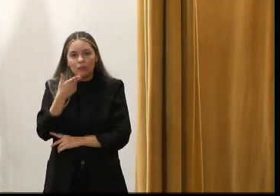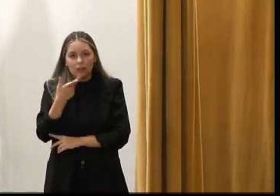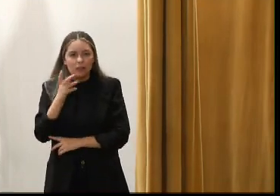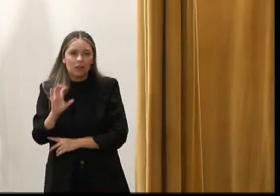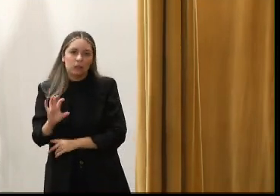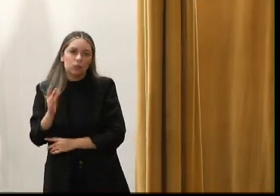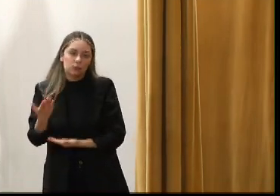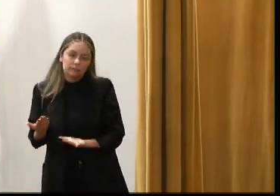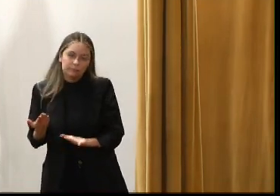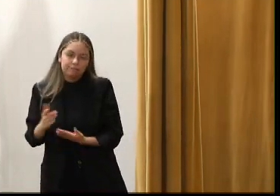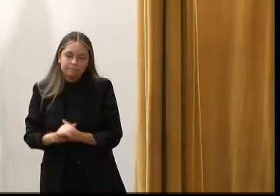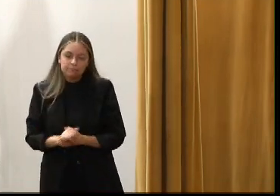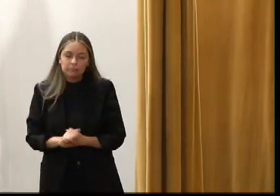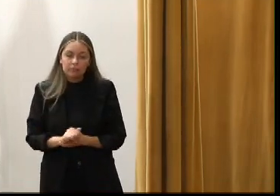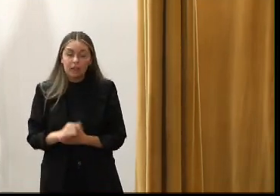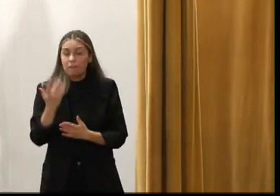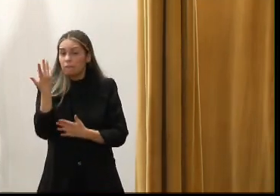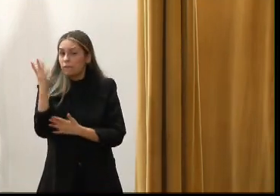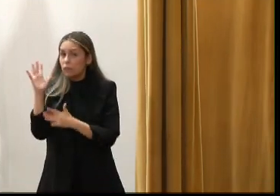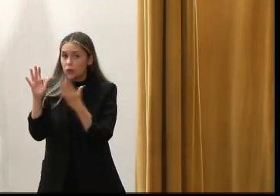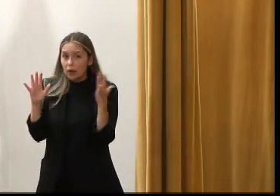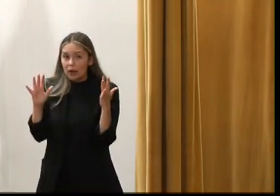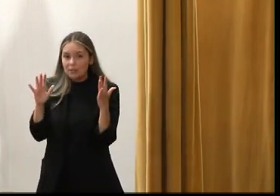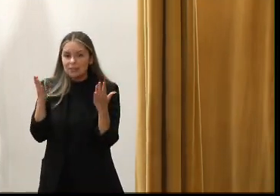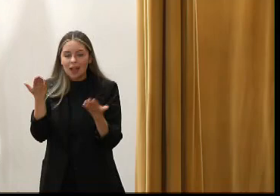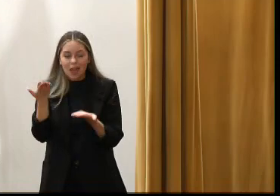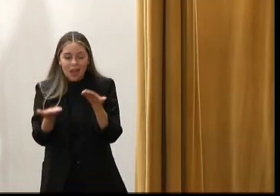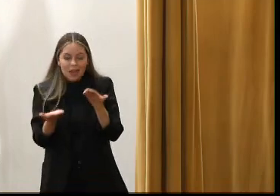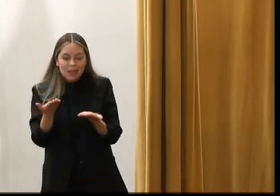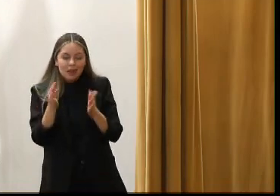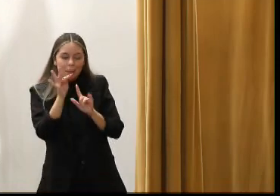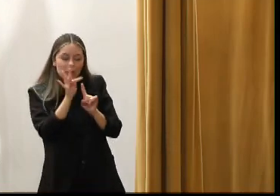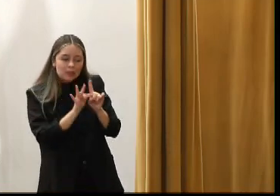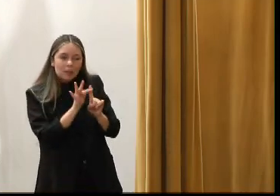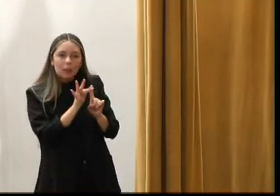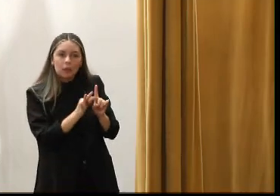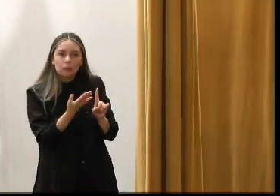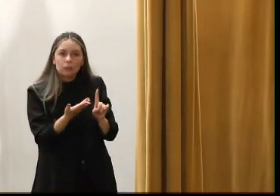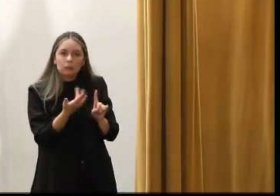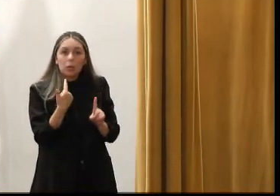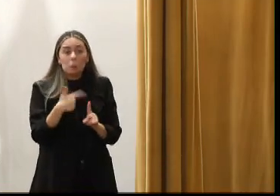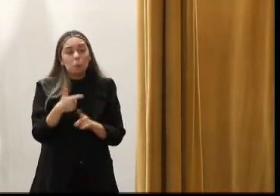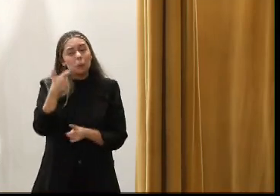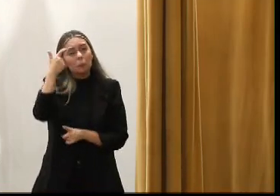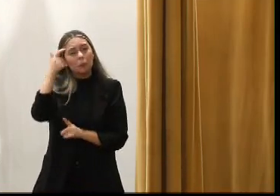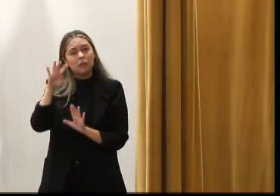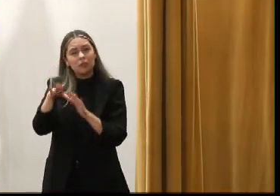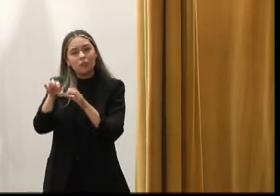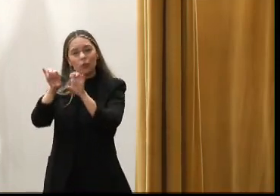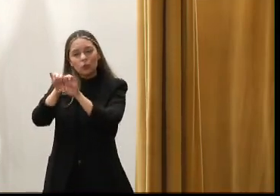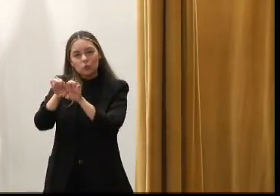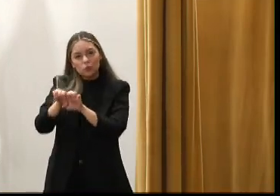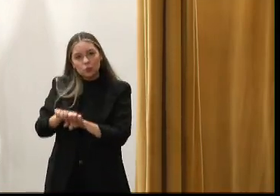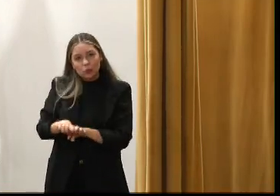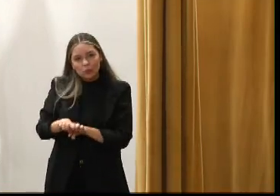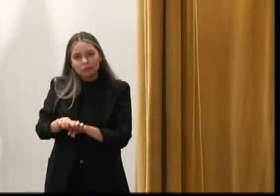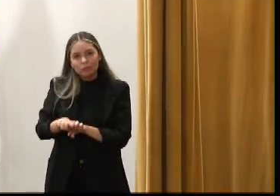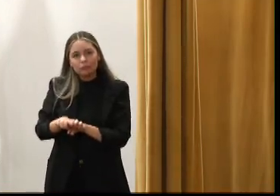isso. Florestas equilibram temperatura, ou seja, eu tenho que pensar nessas